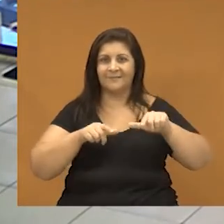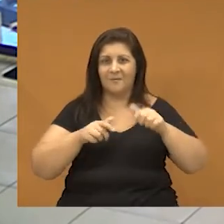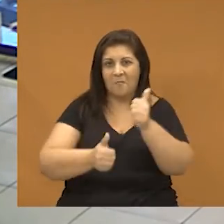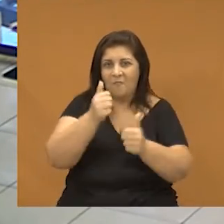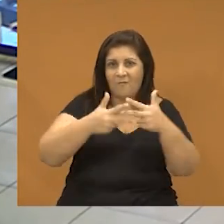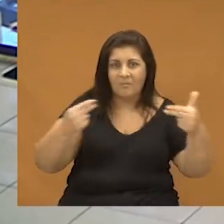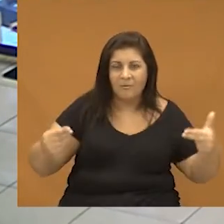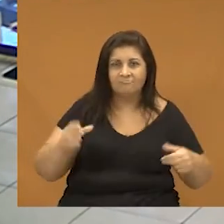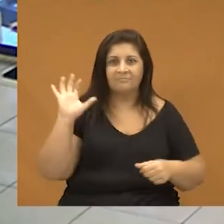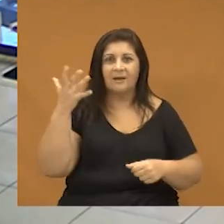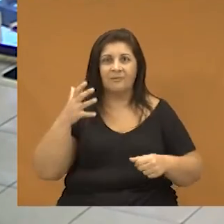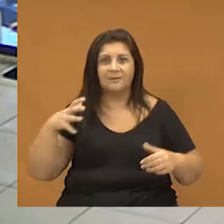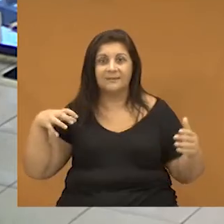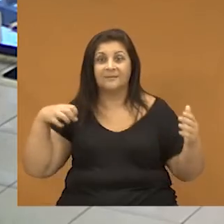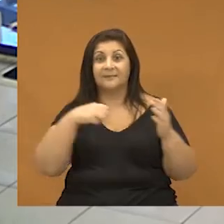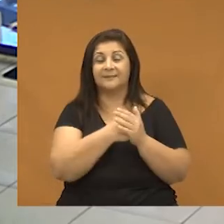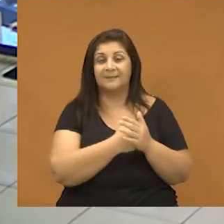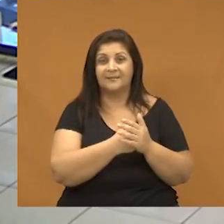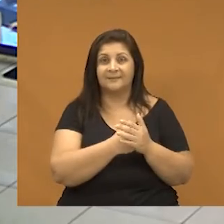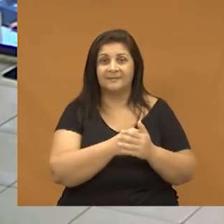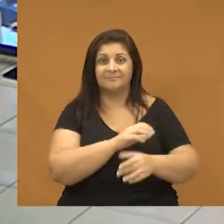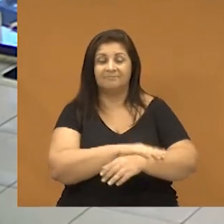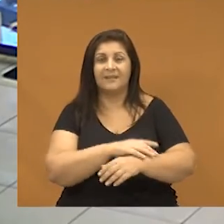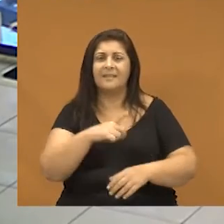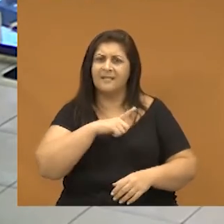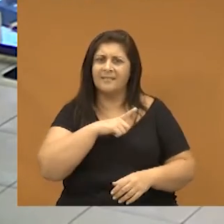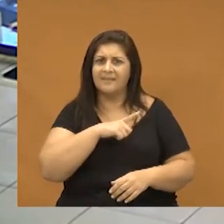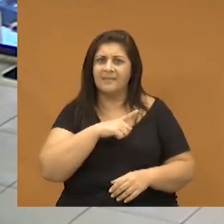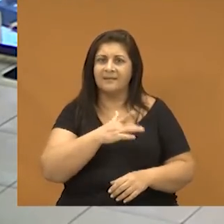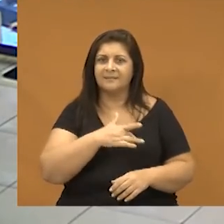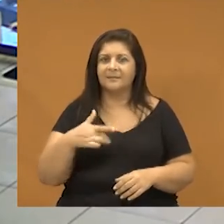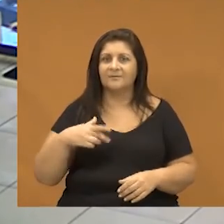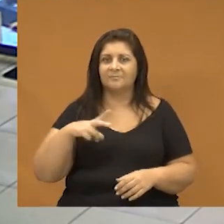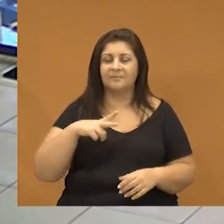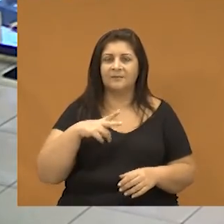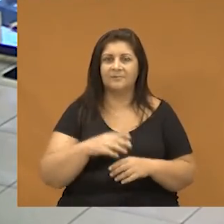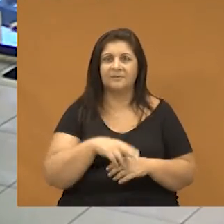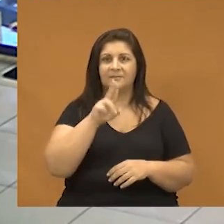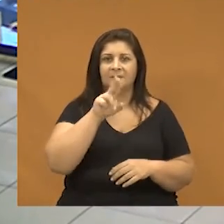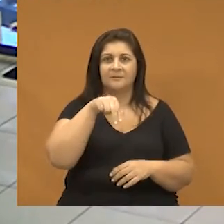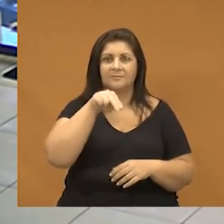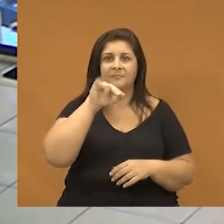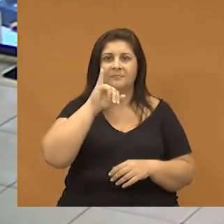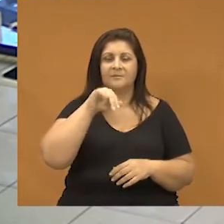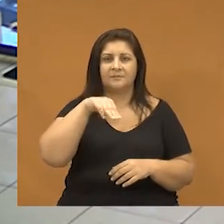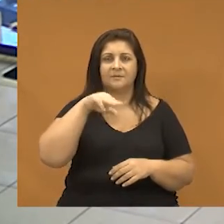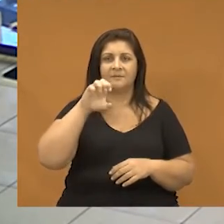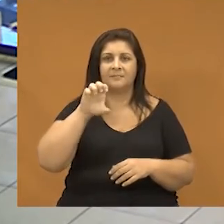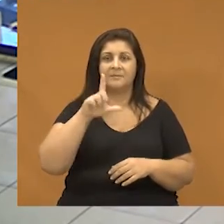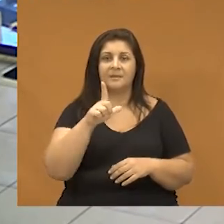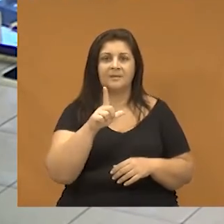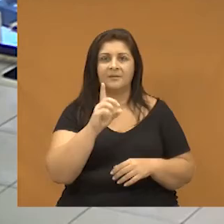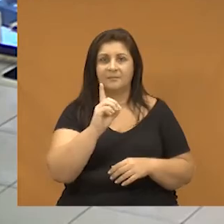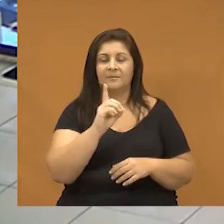um rapaz, o SAMU foi pegar e ele tem um convênio da Unimed, né? A família queria que levasse para a Unimed, mas